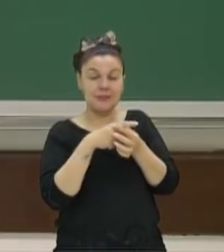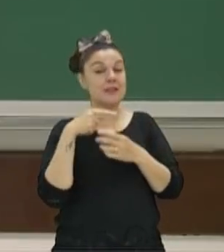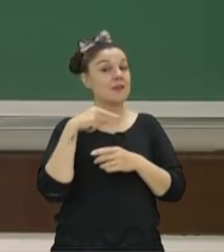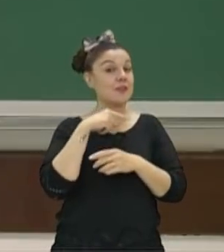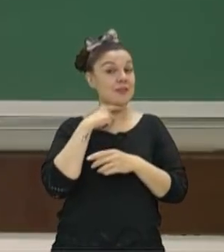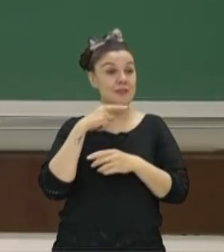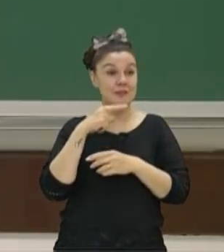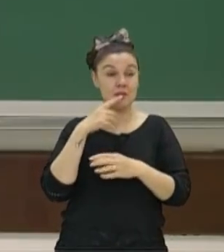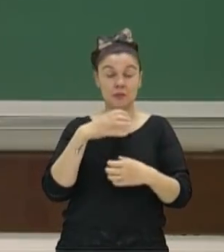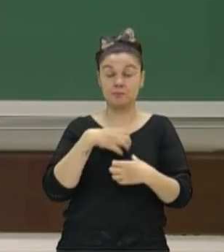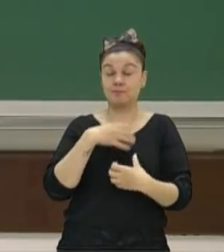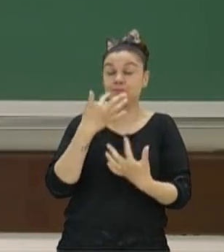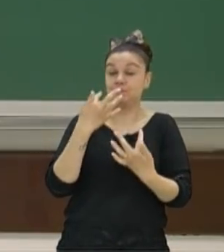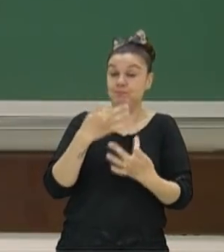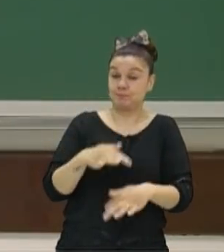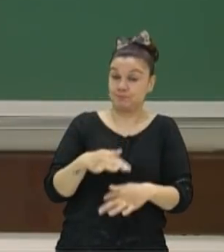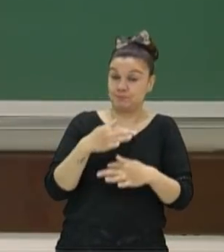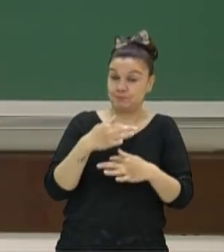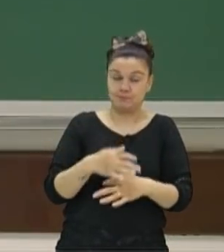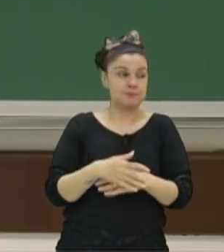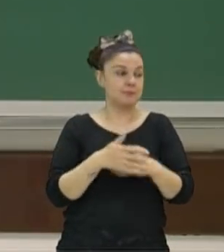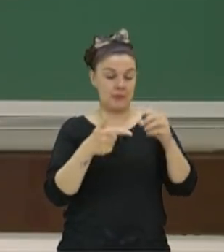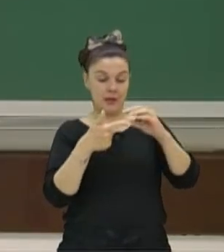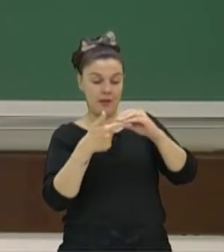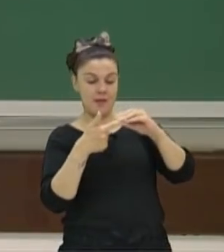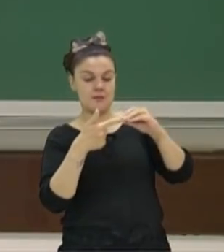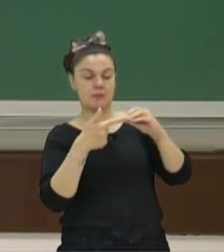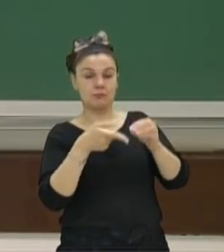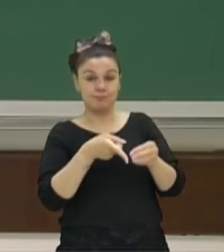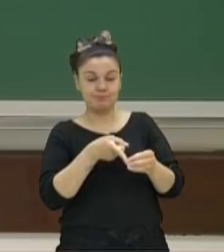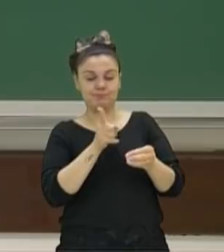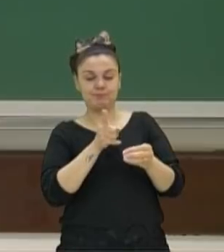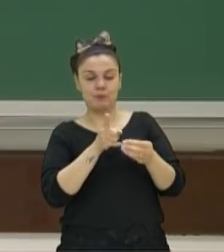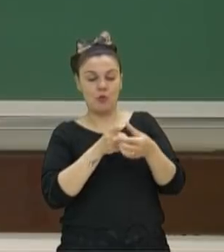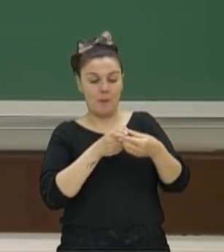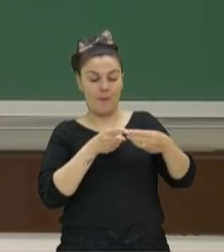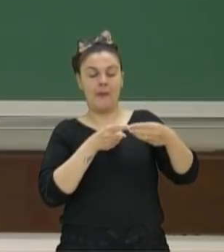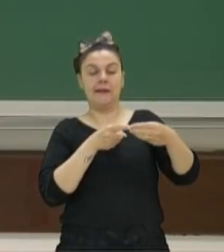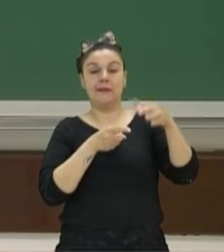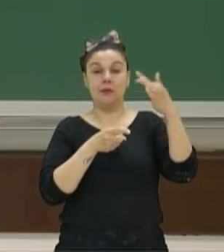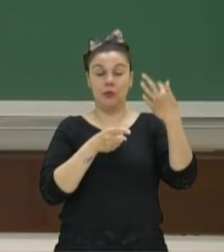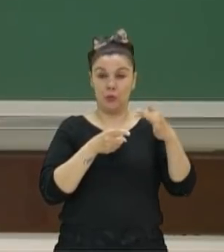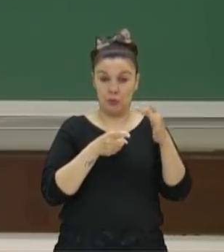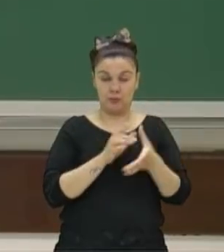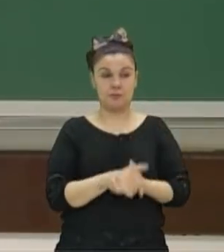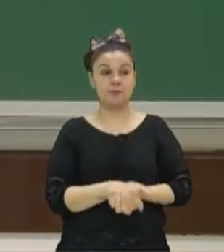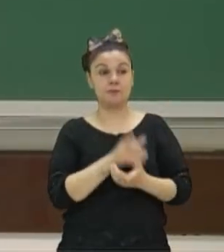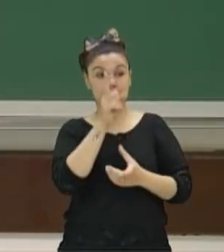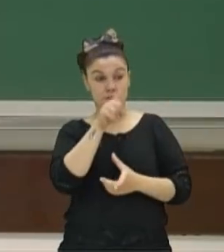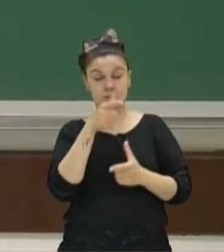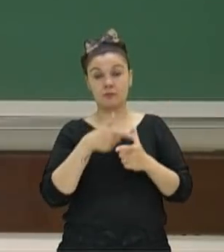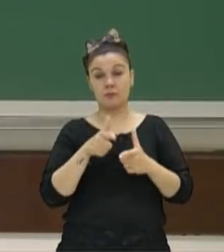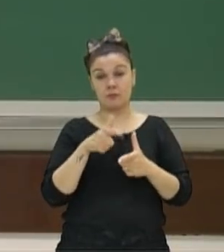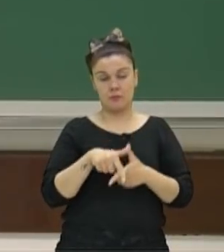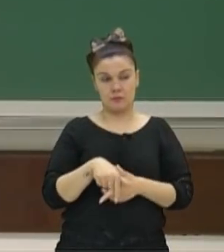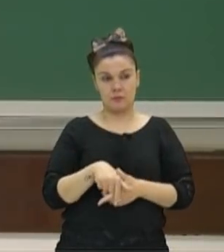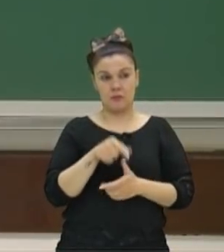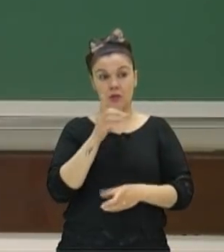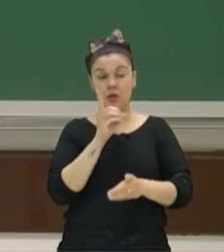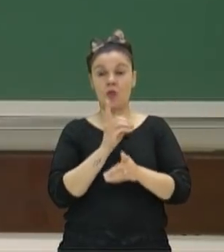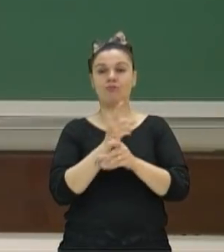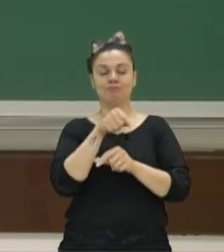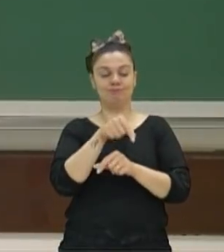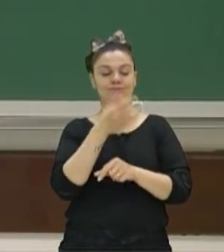Então o menino sente bastante dor, né, quando há a ereção. Então esse é um problema que geralmente é diagnosticado